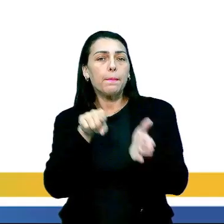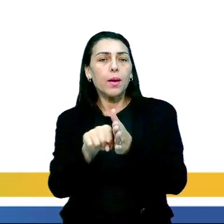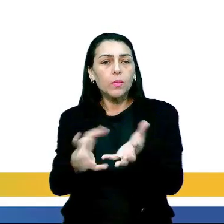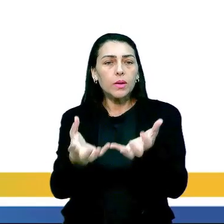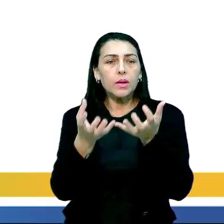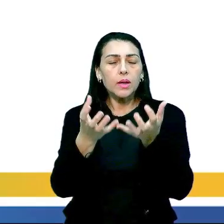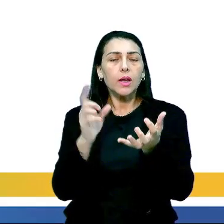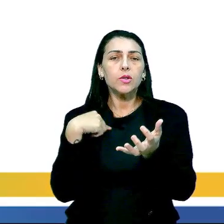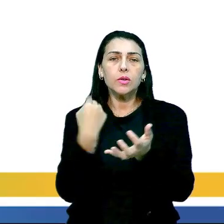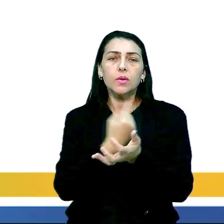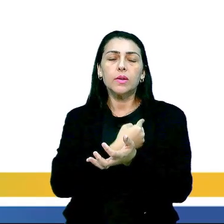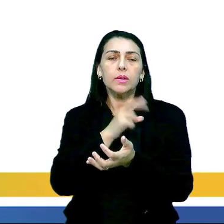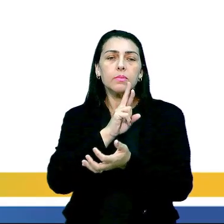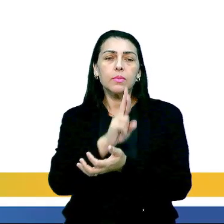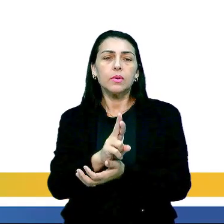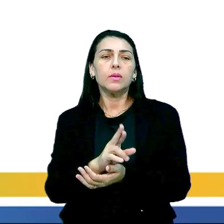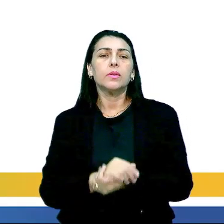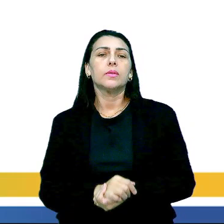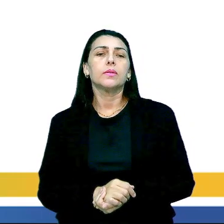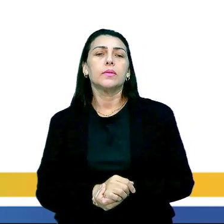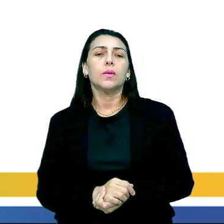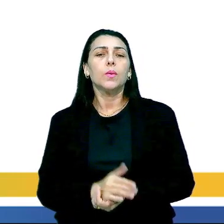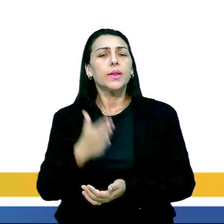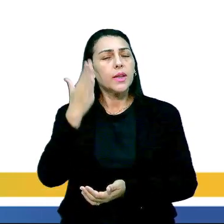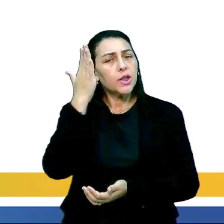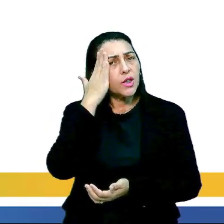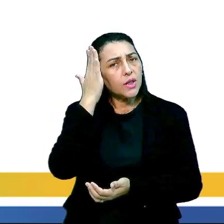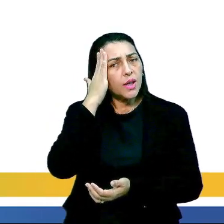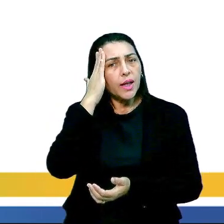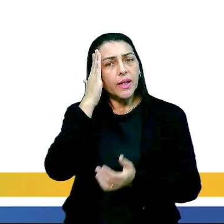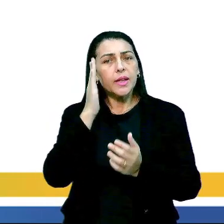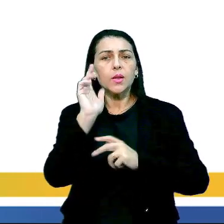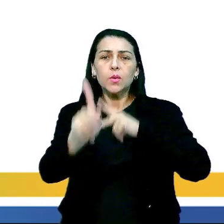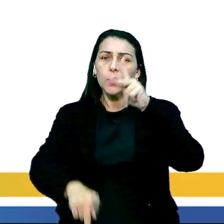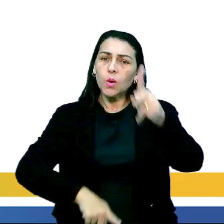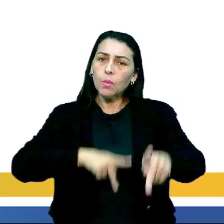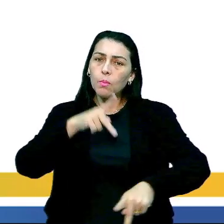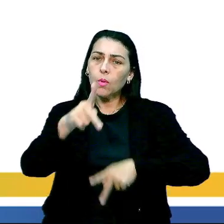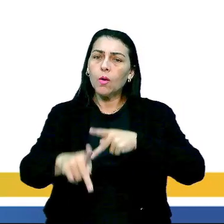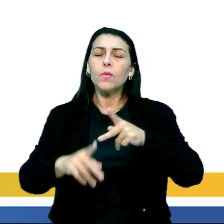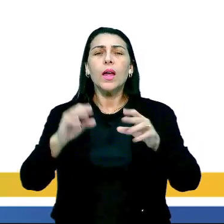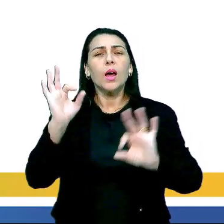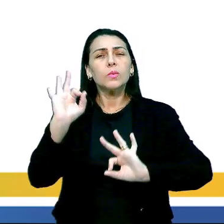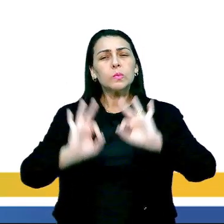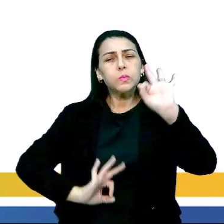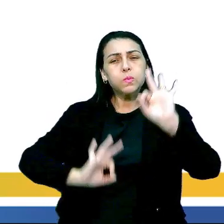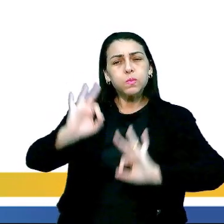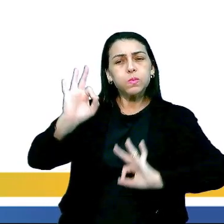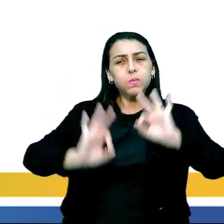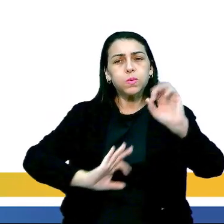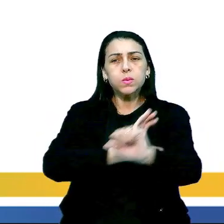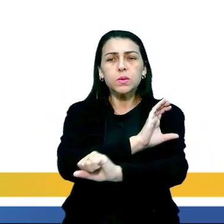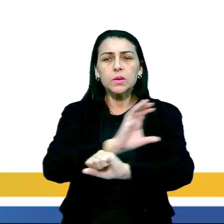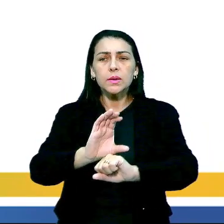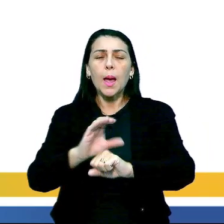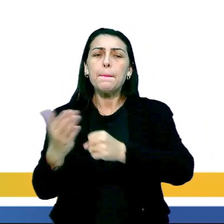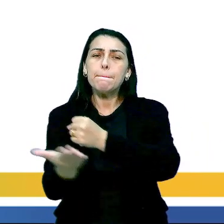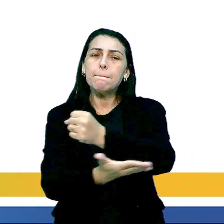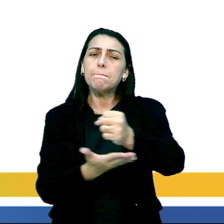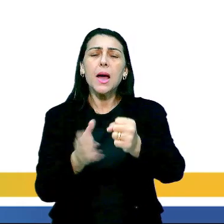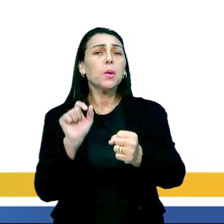está pedindo de nós? De acordo com esse entendimento, a civilização é